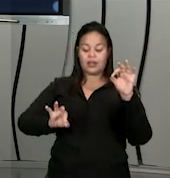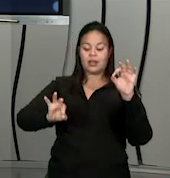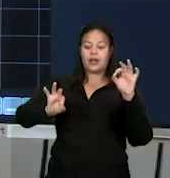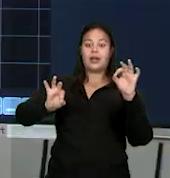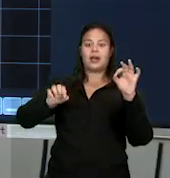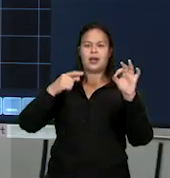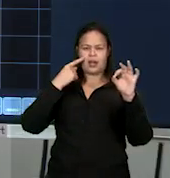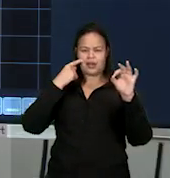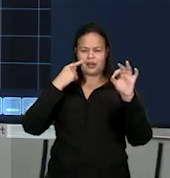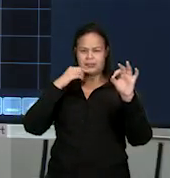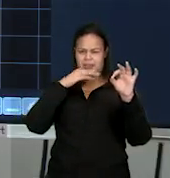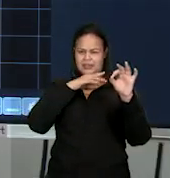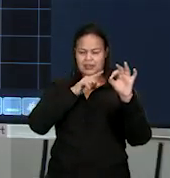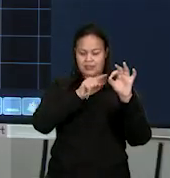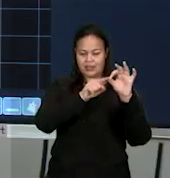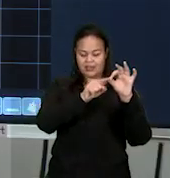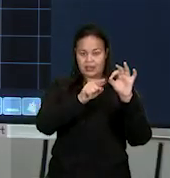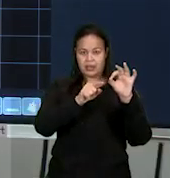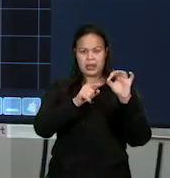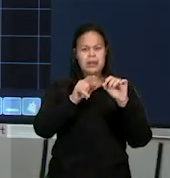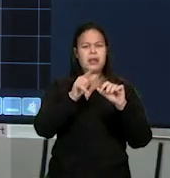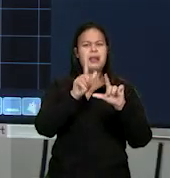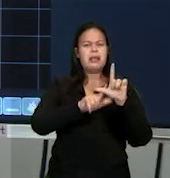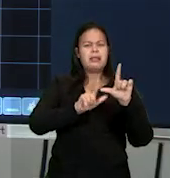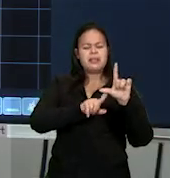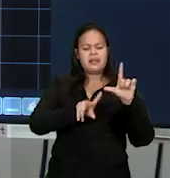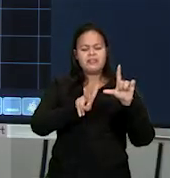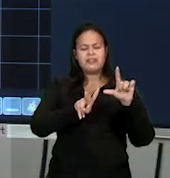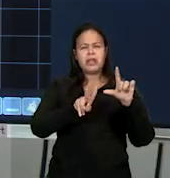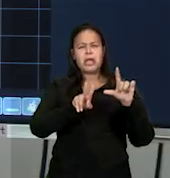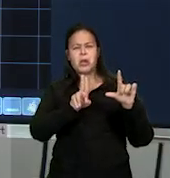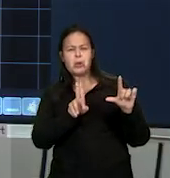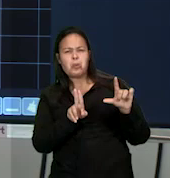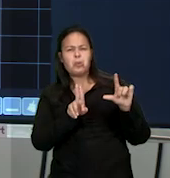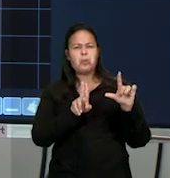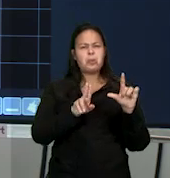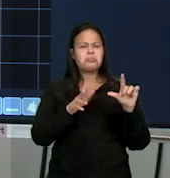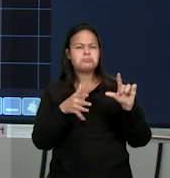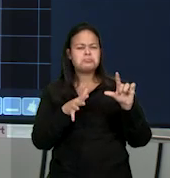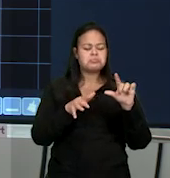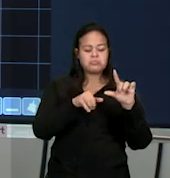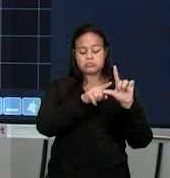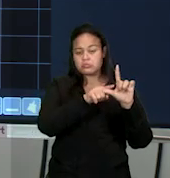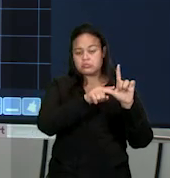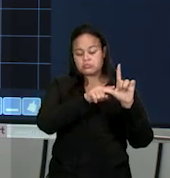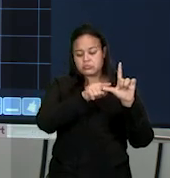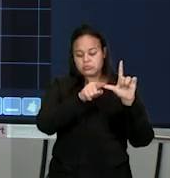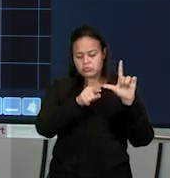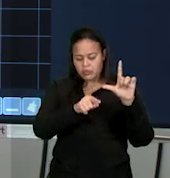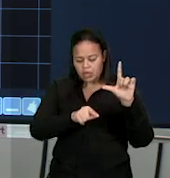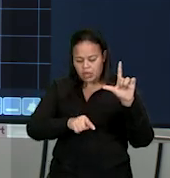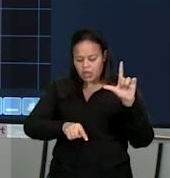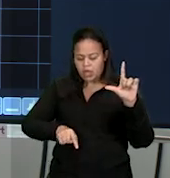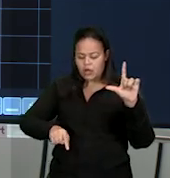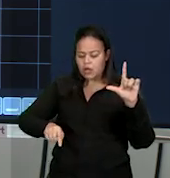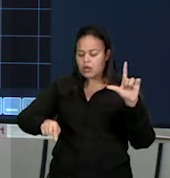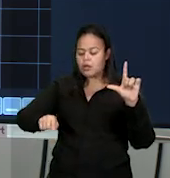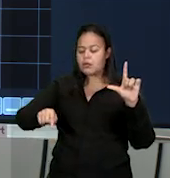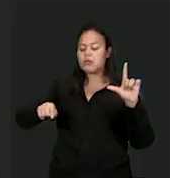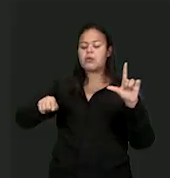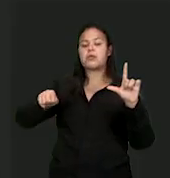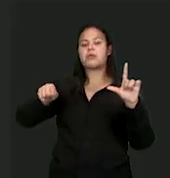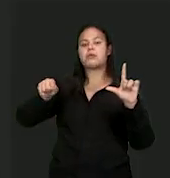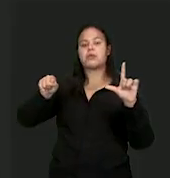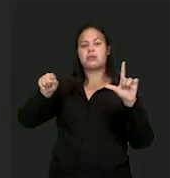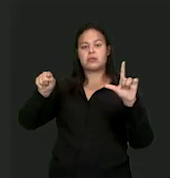vendo? Parece um V arredondado, ele é um U arredondado, um V arredondado, né? Essa coisa arredondada aqui,